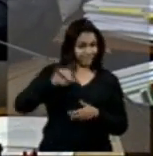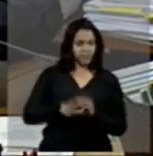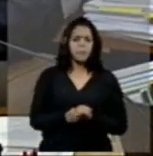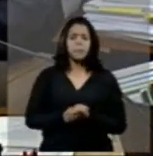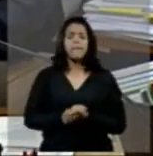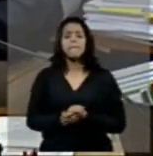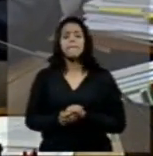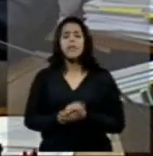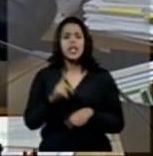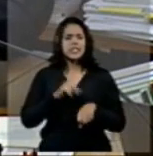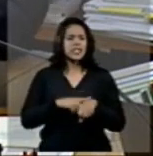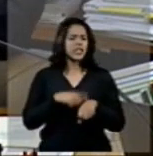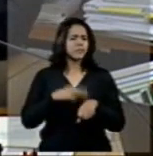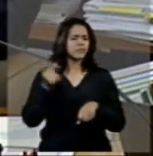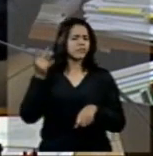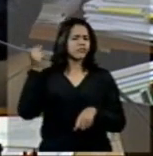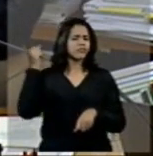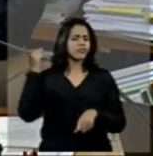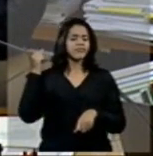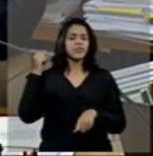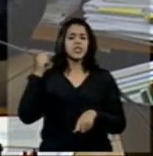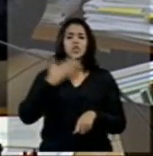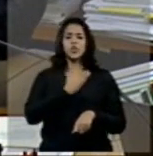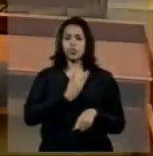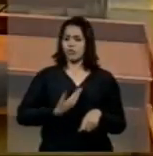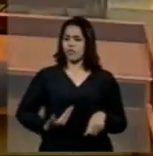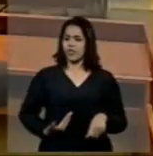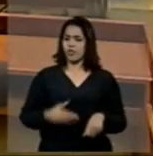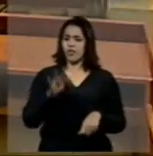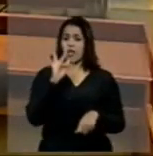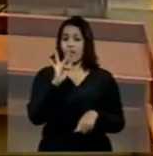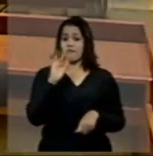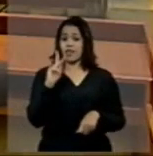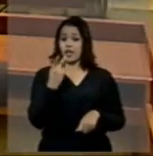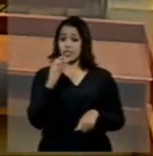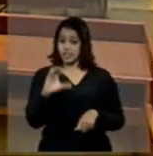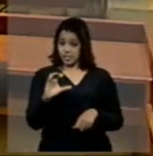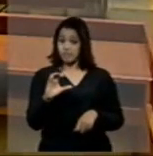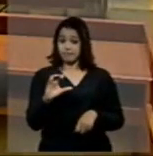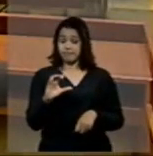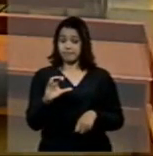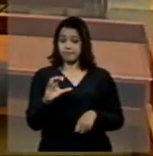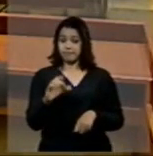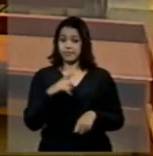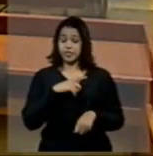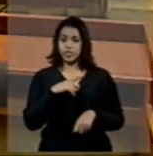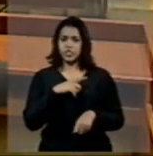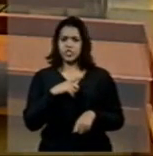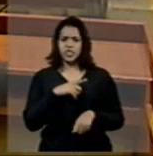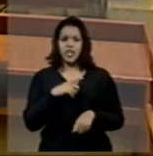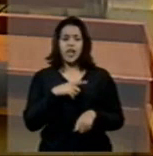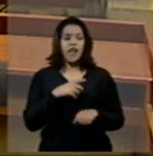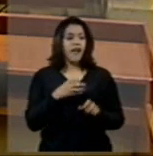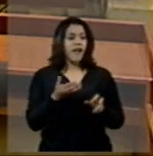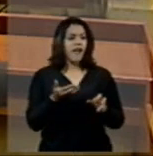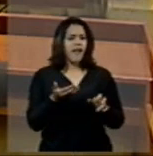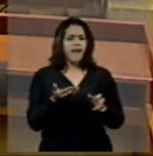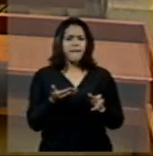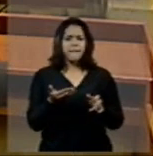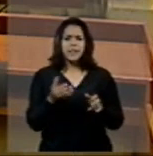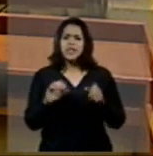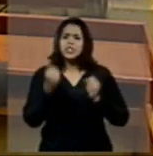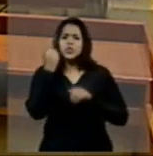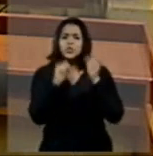E naquela época, governo Fernando Henrique Cardoso se procurava atrair uma indústria de